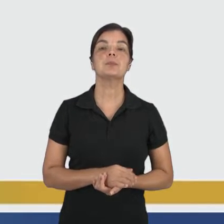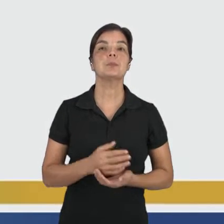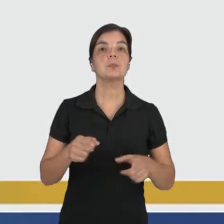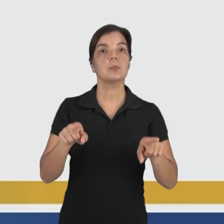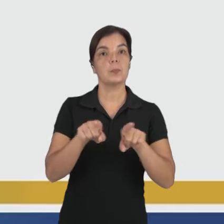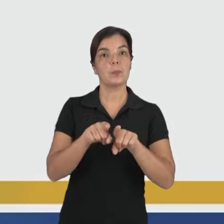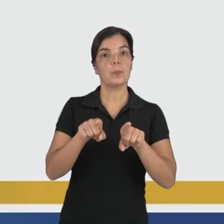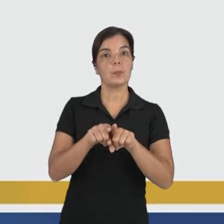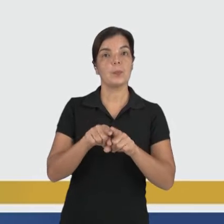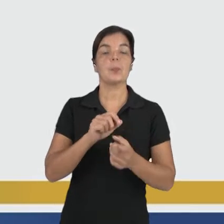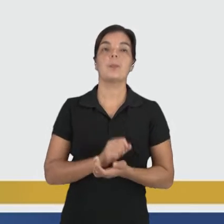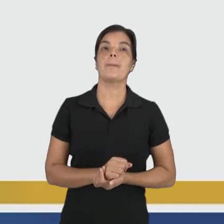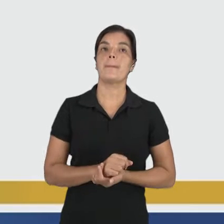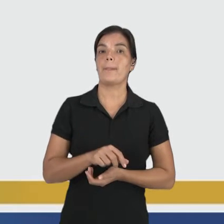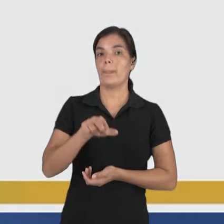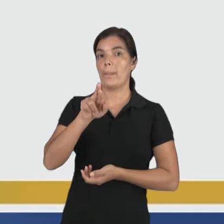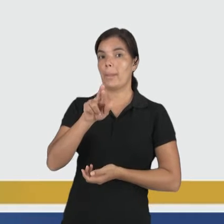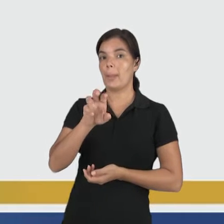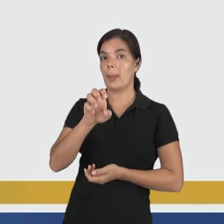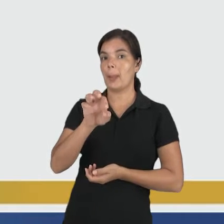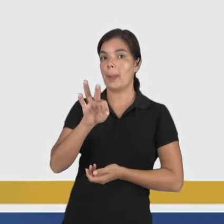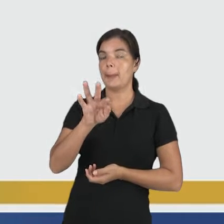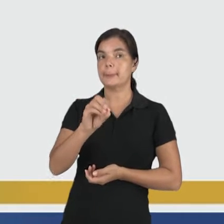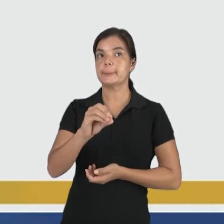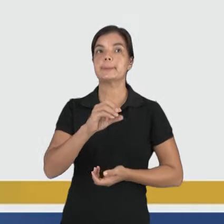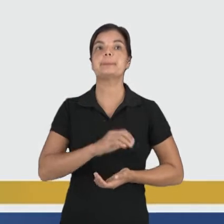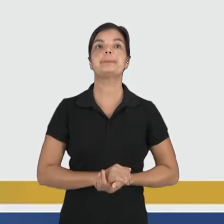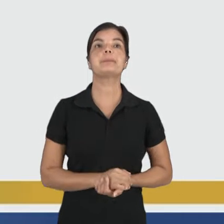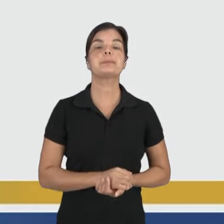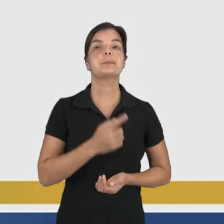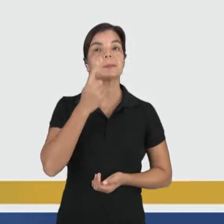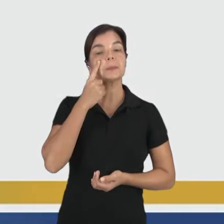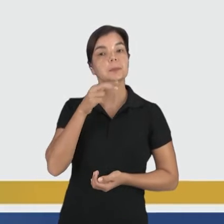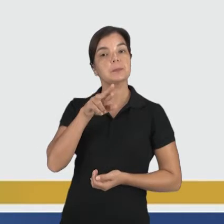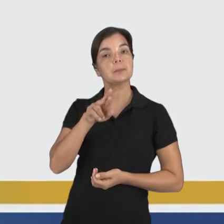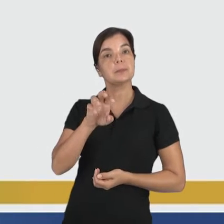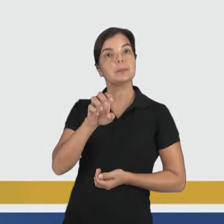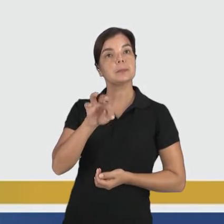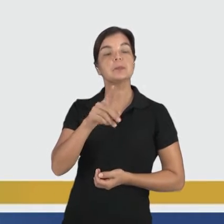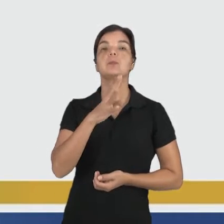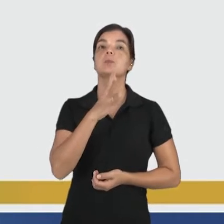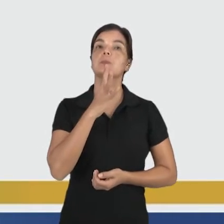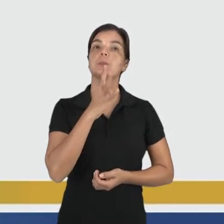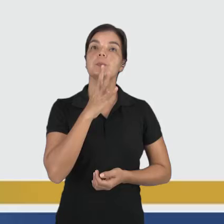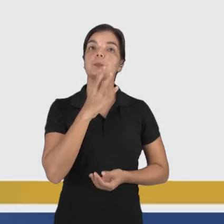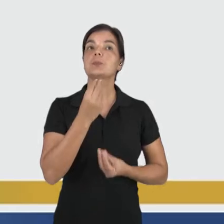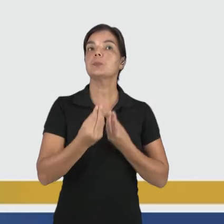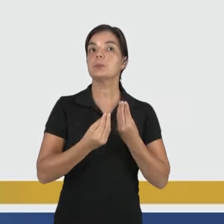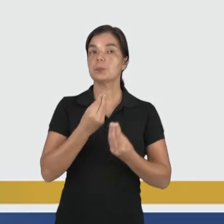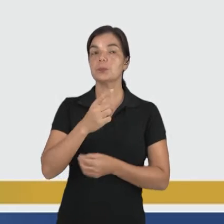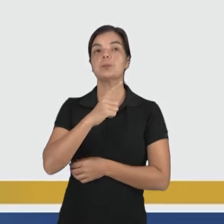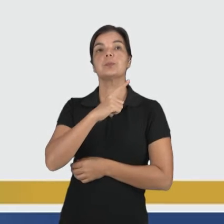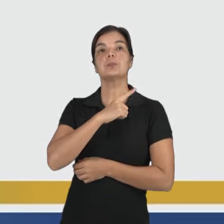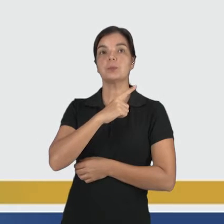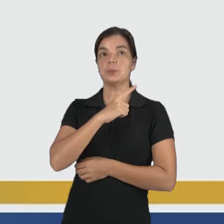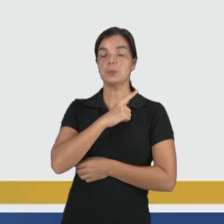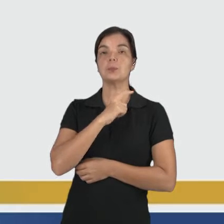Ainda nós temos o cone reto. No cone reto, ele é conhecido quando nós temos